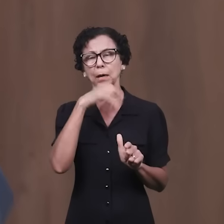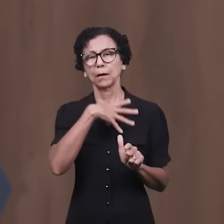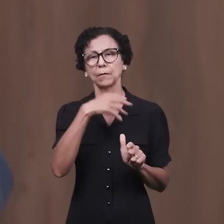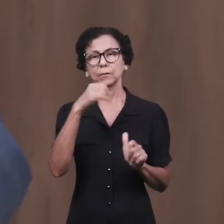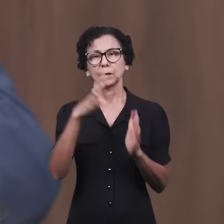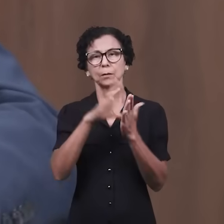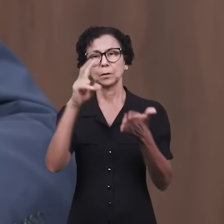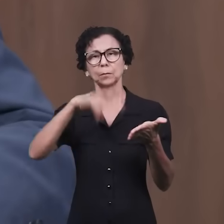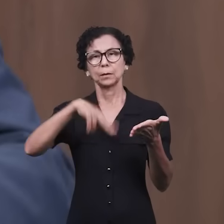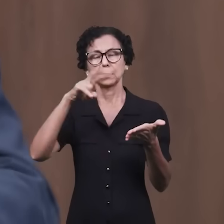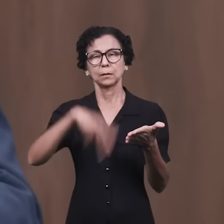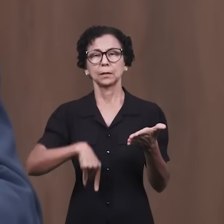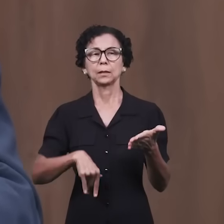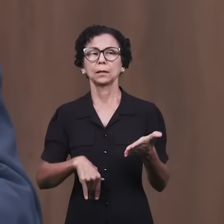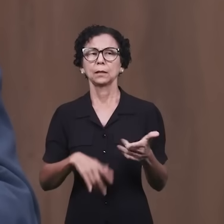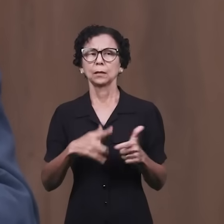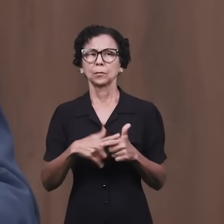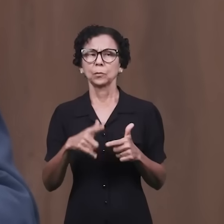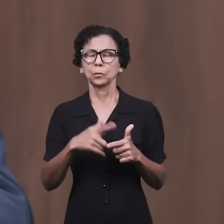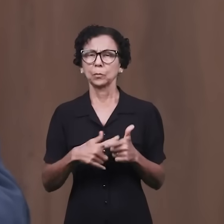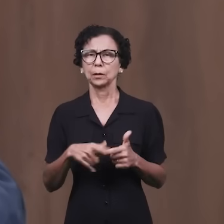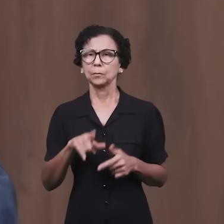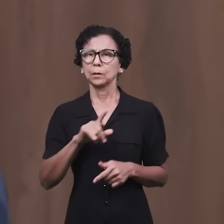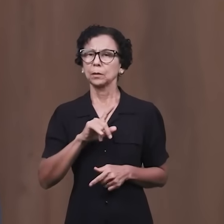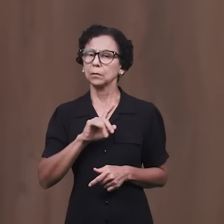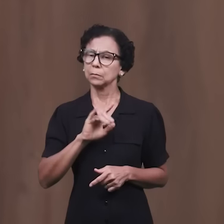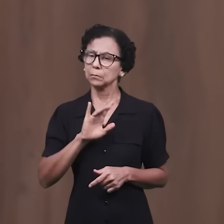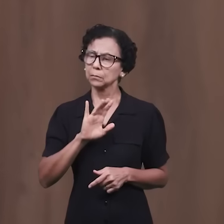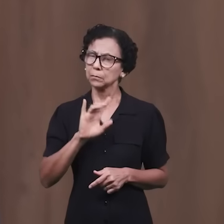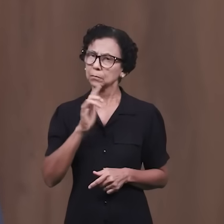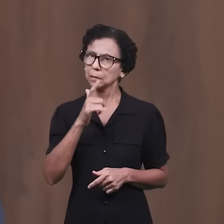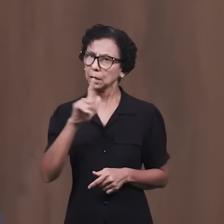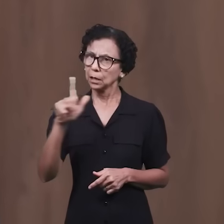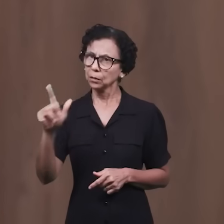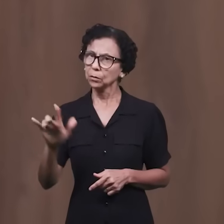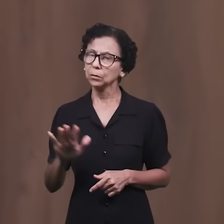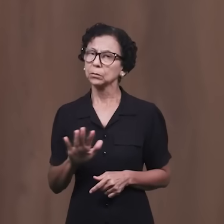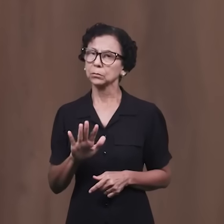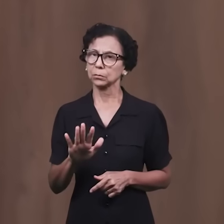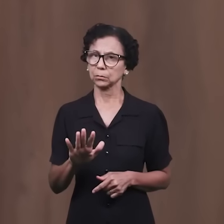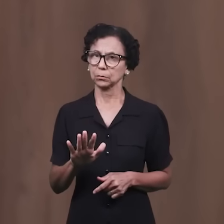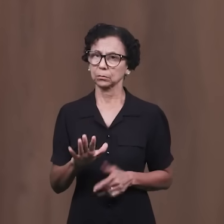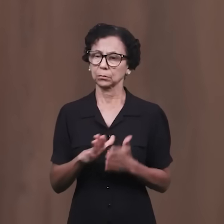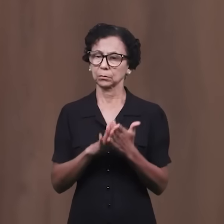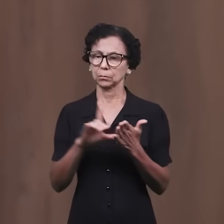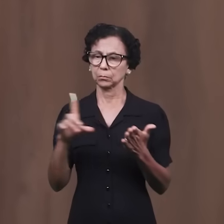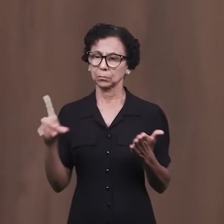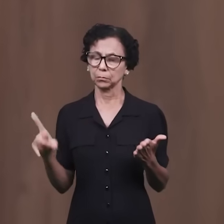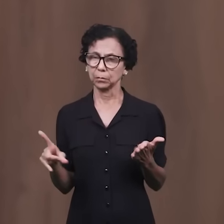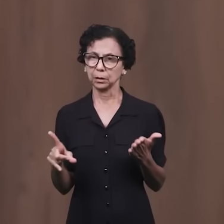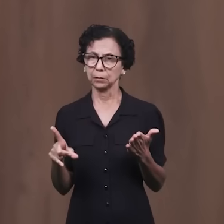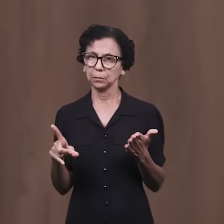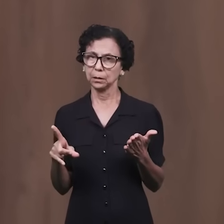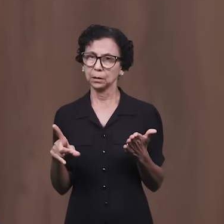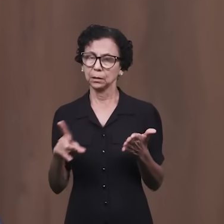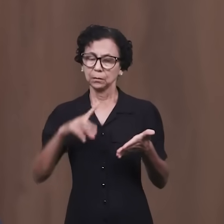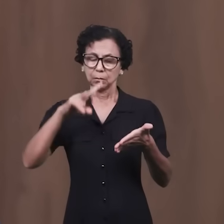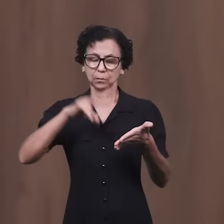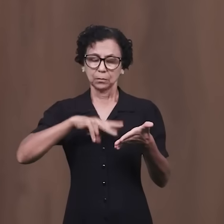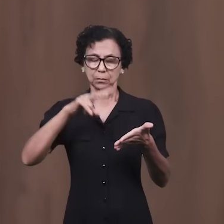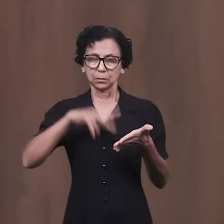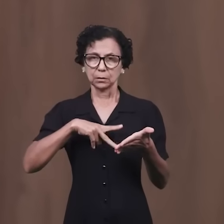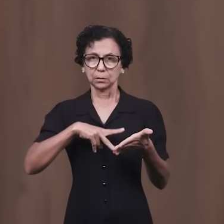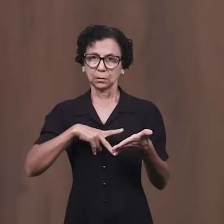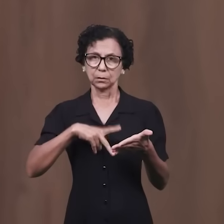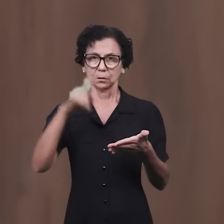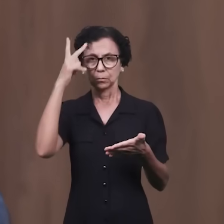é você pegar a Bíblia e começar a raciocinar em cima da Bíblia. Então você cria conceitos